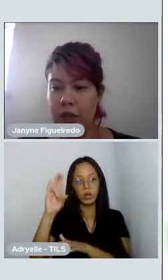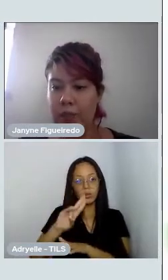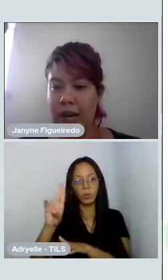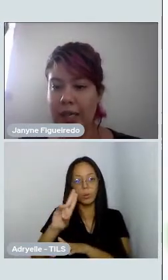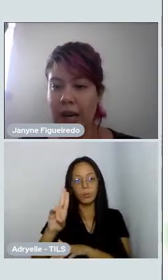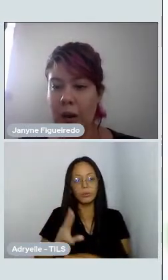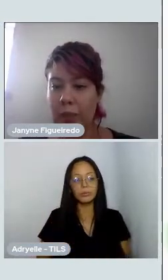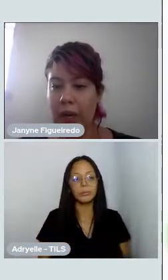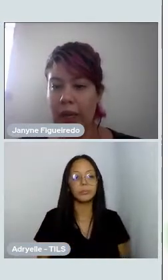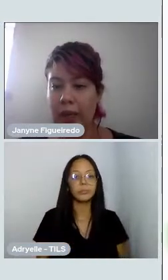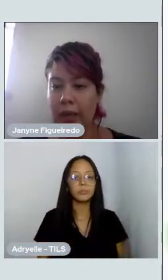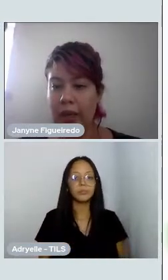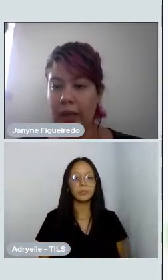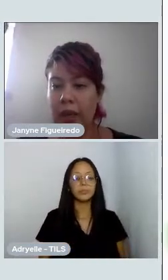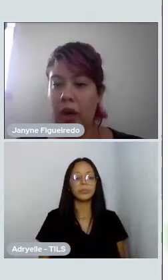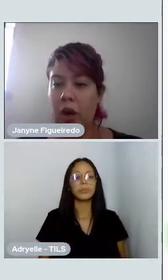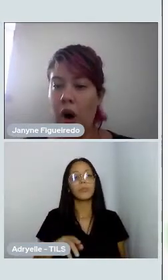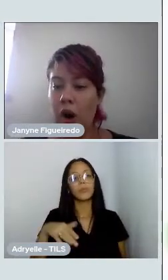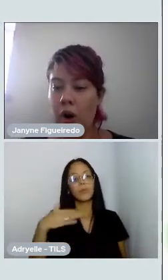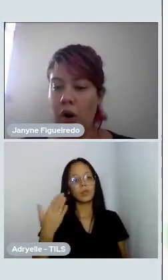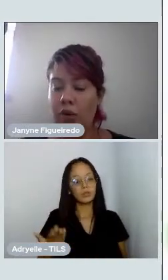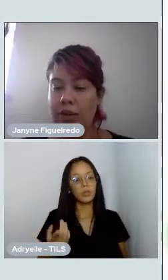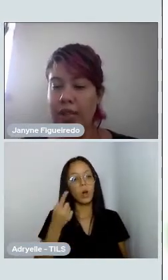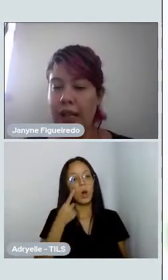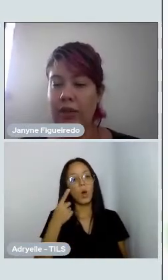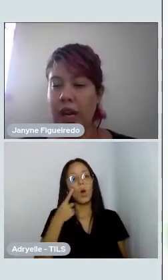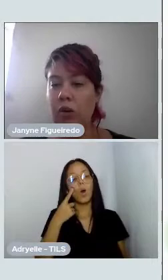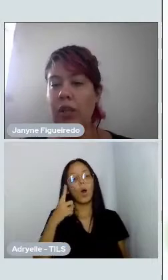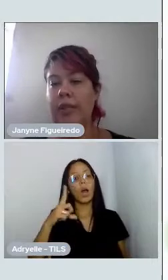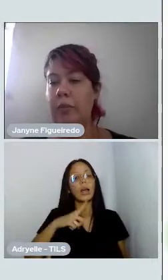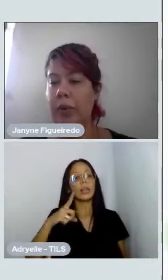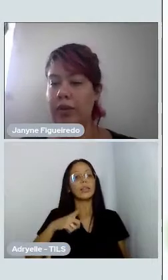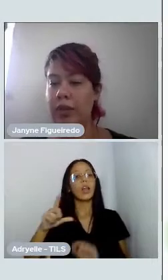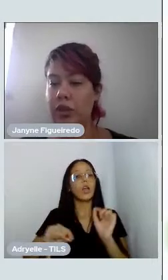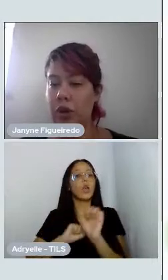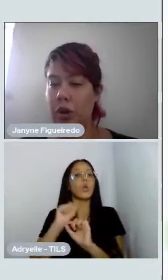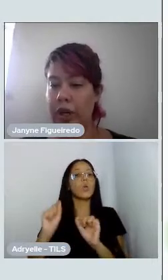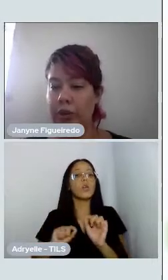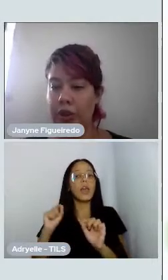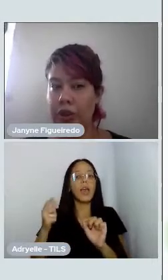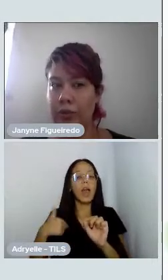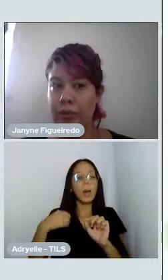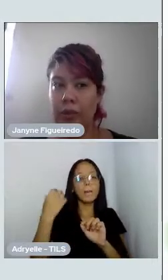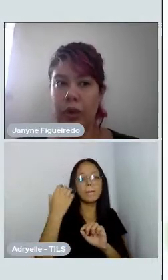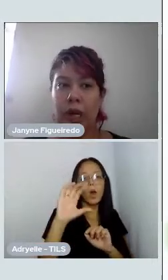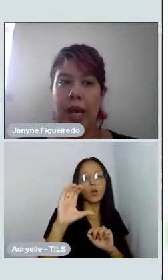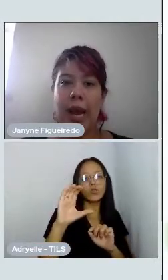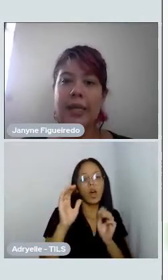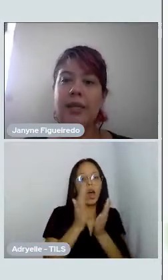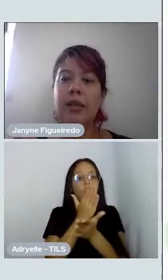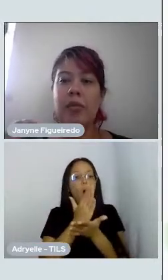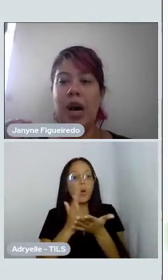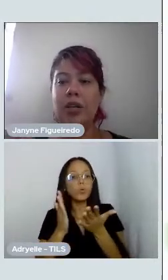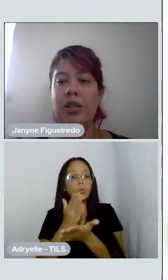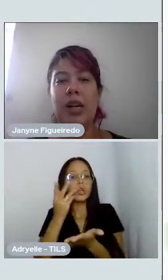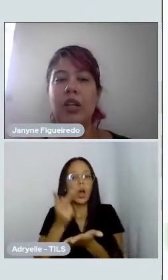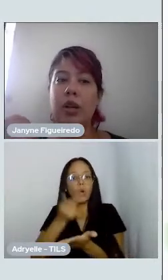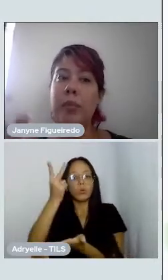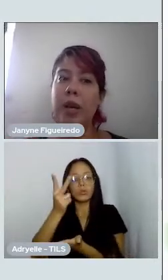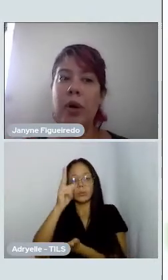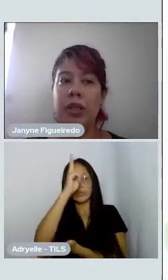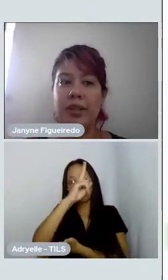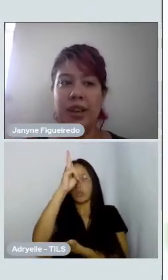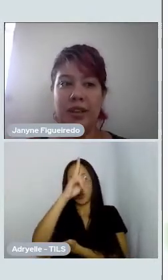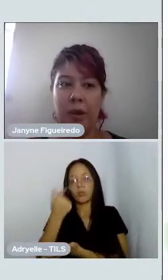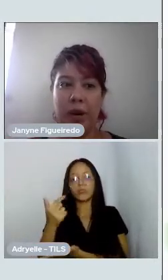que eles basicamente colocam certos acontecimentos históricos. Essas imagens,